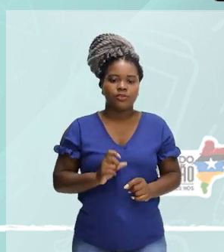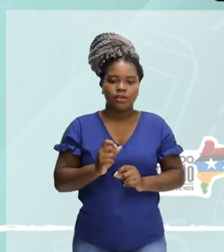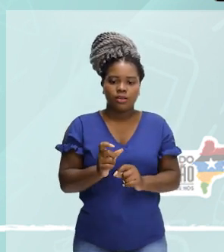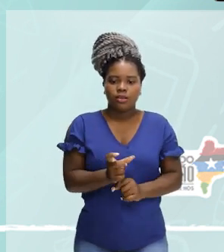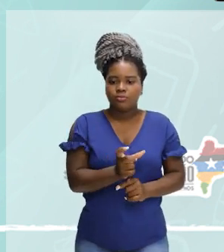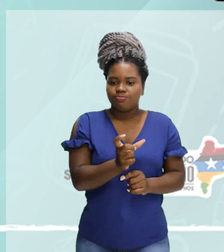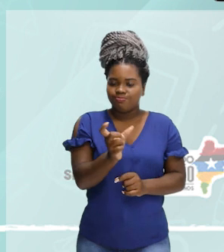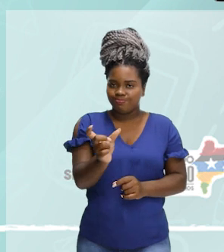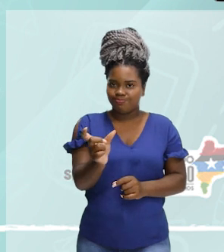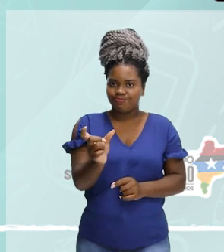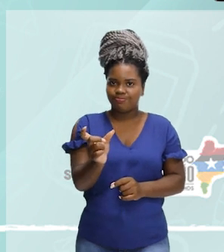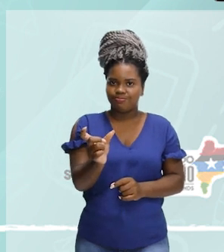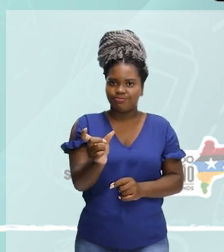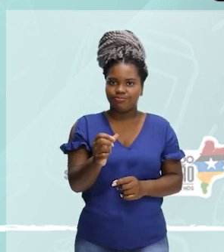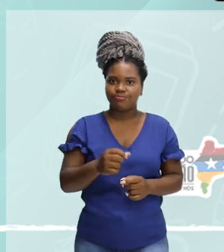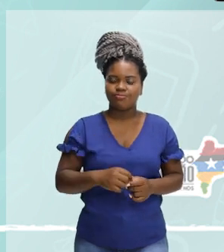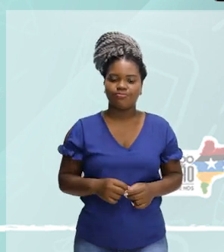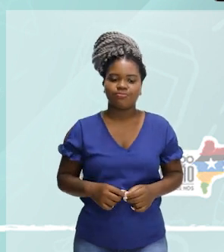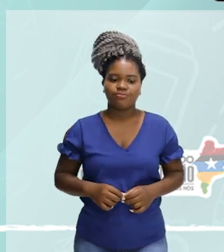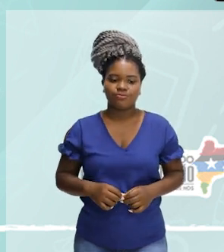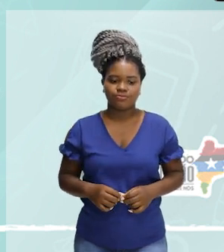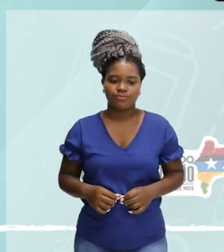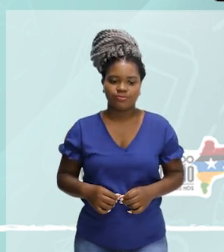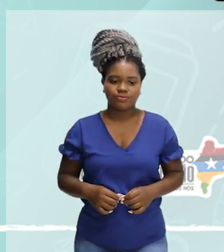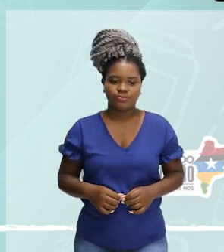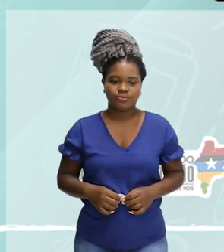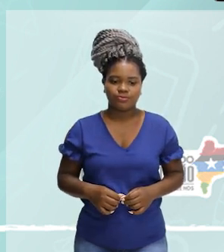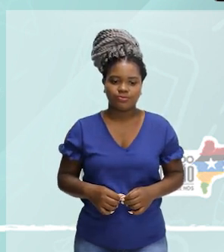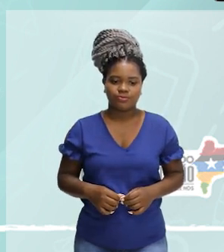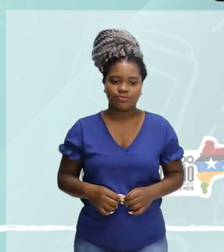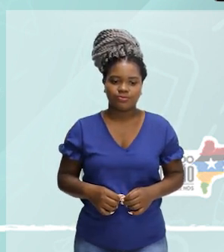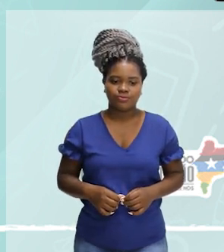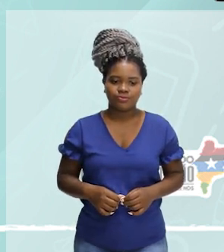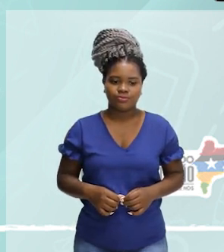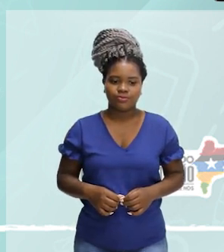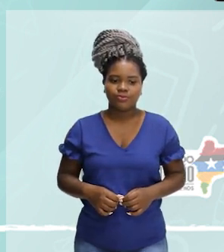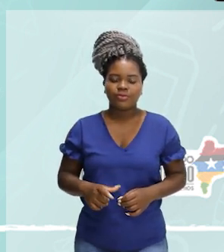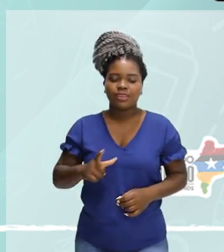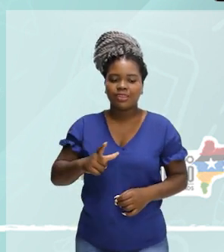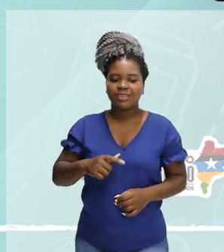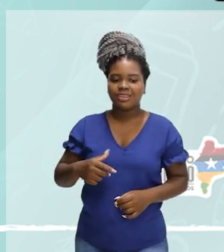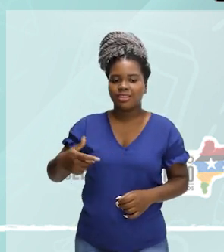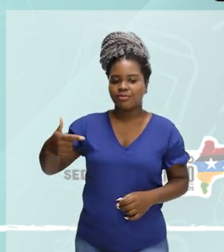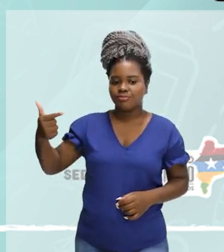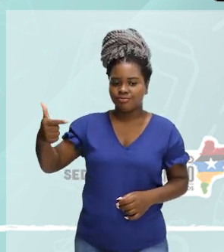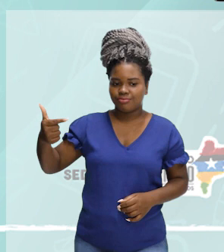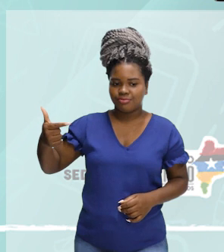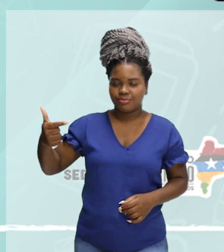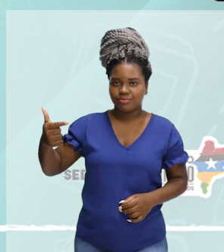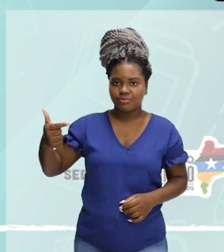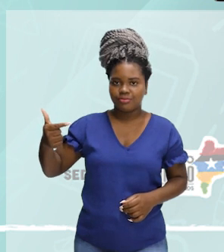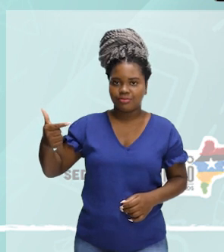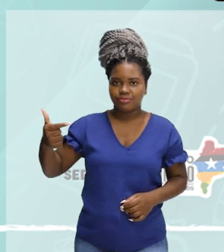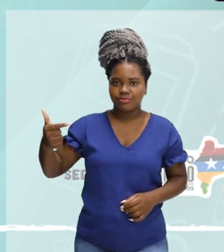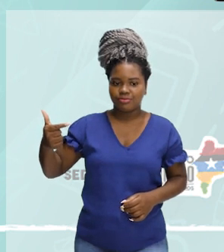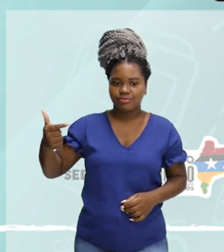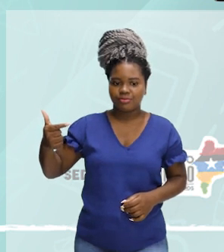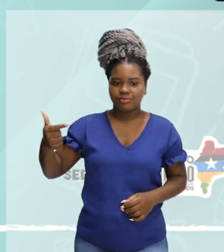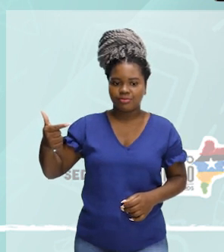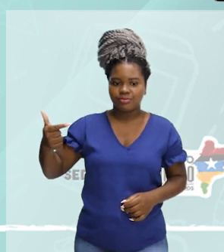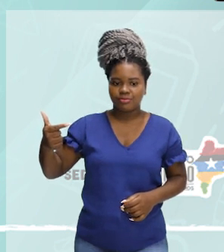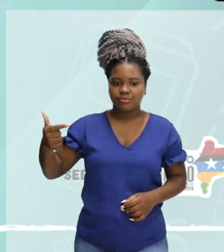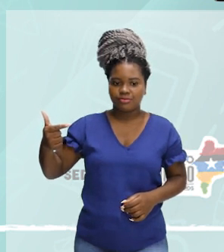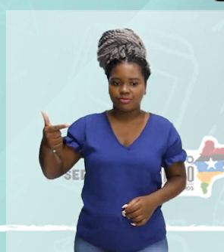mais altos de la clase. La fresca es dulce que la naranja.